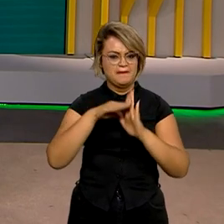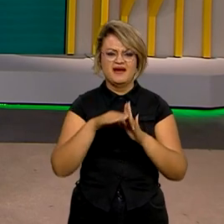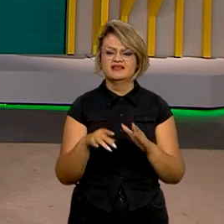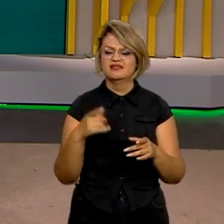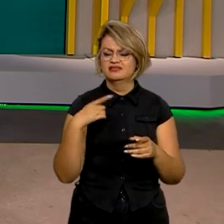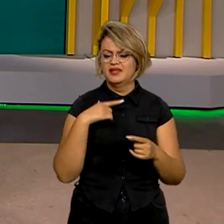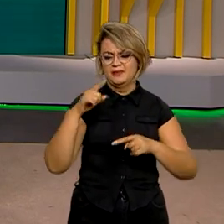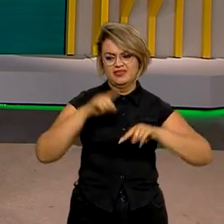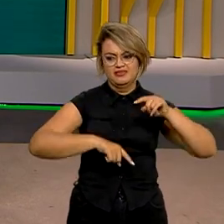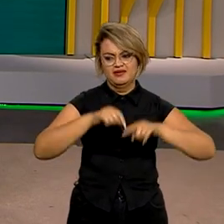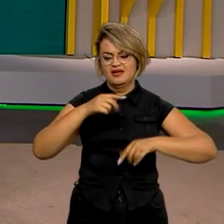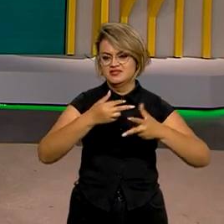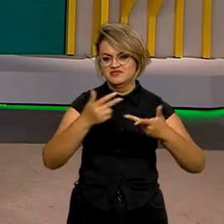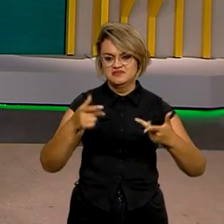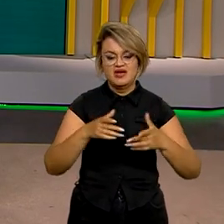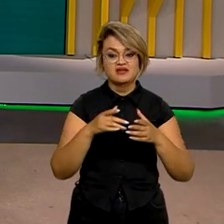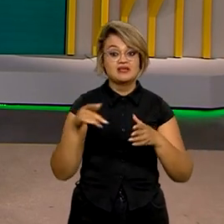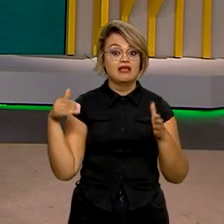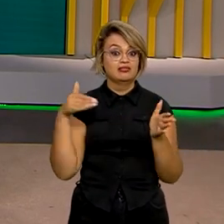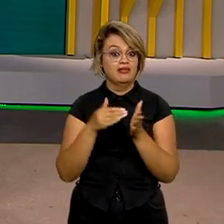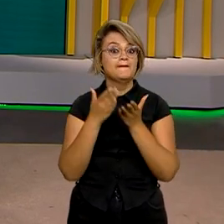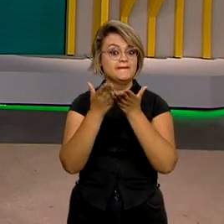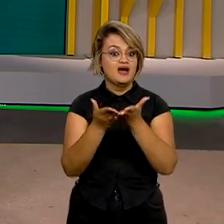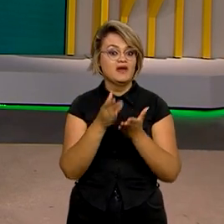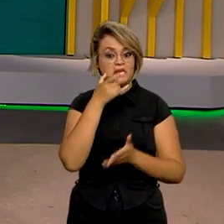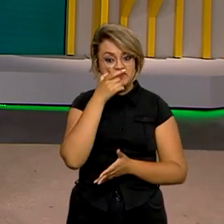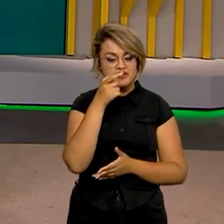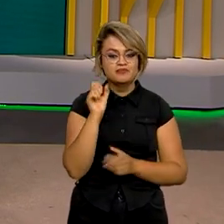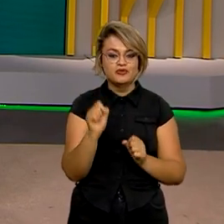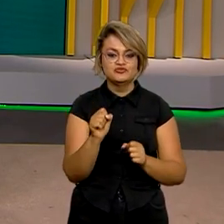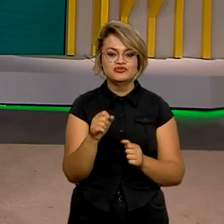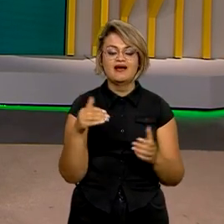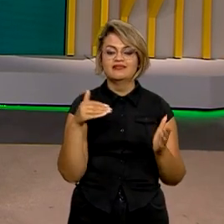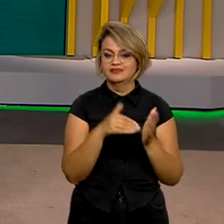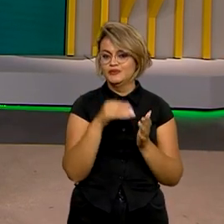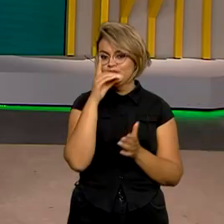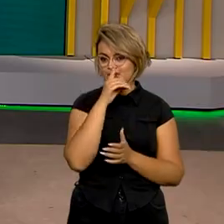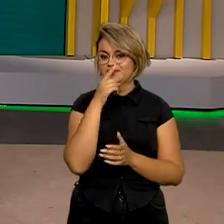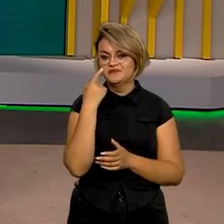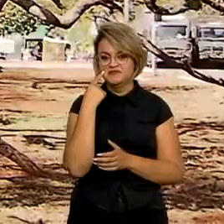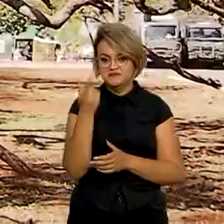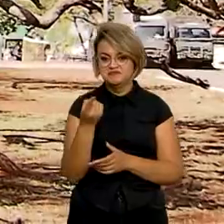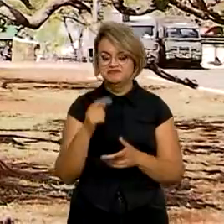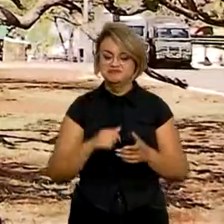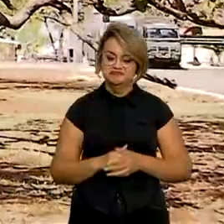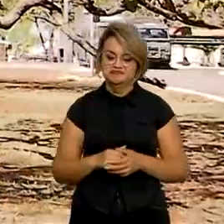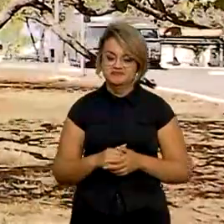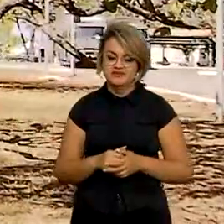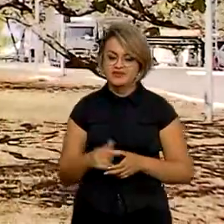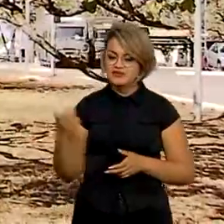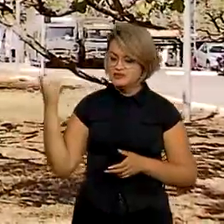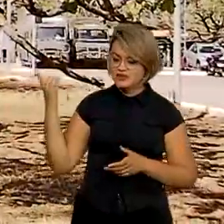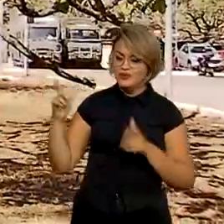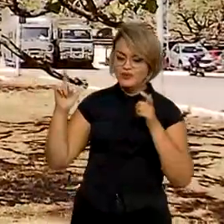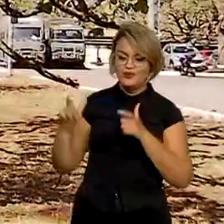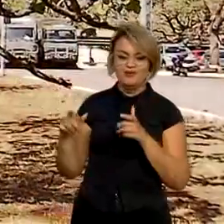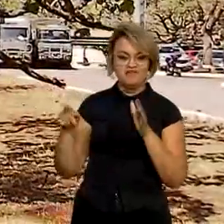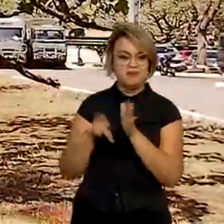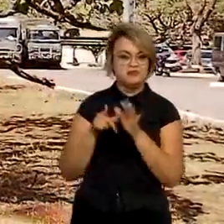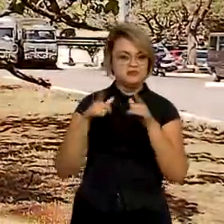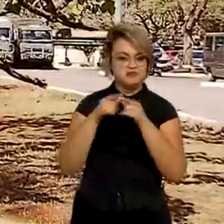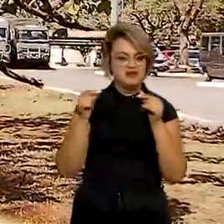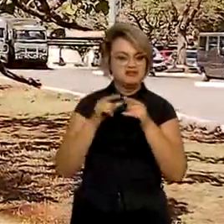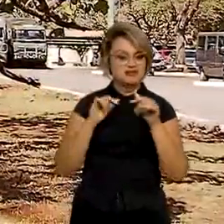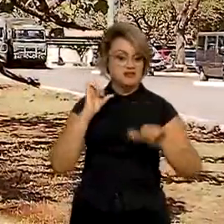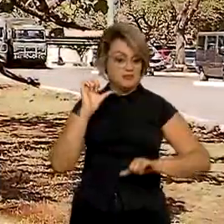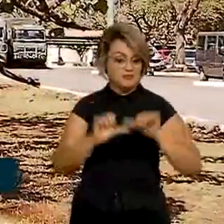armamentos, aeronaves e embarcações. A exposição segue até domingo. A paisagem de Brasília já começou